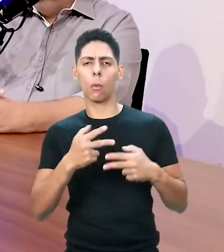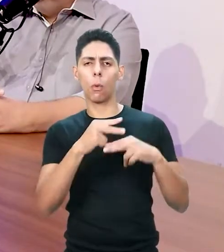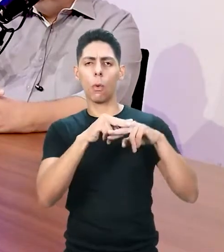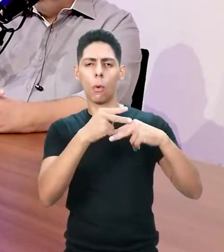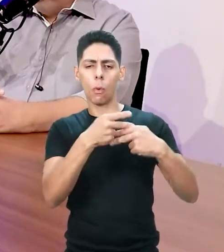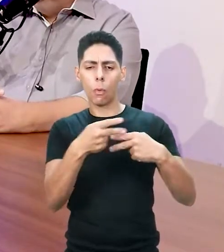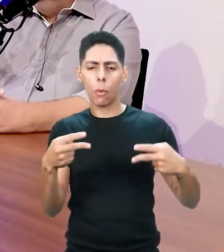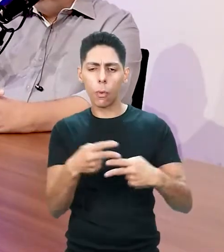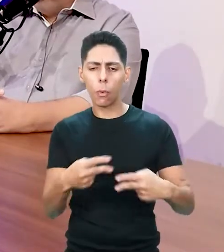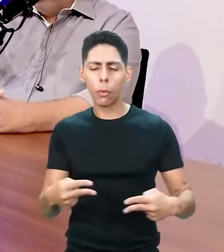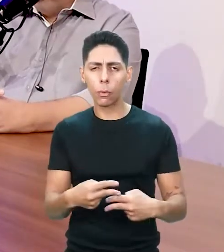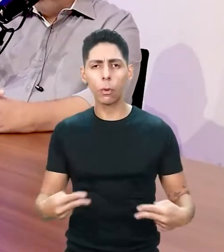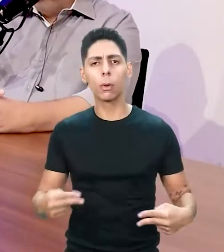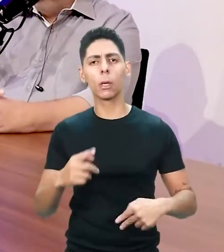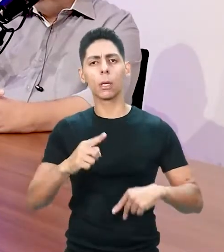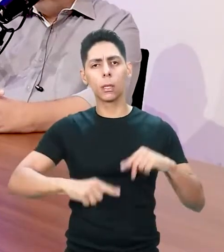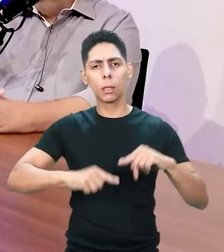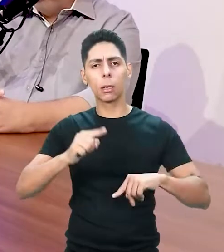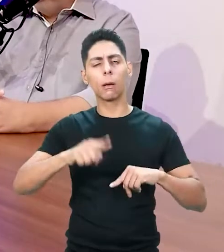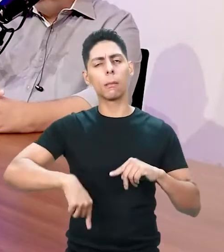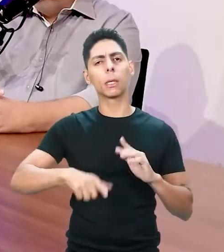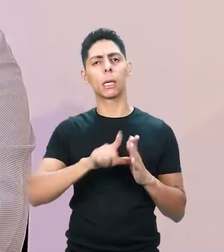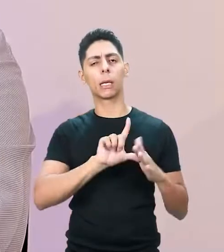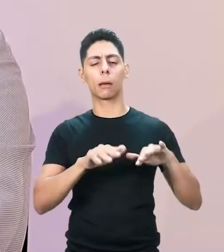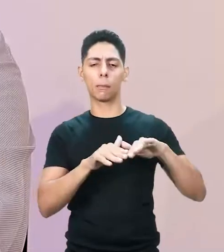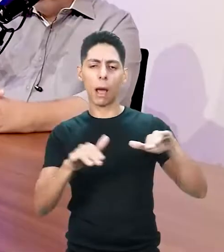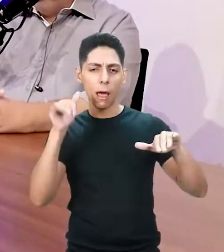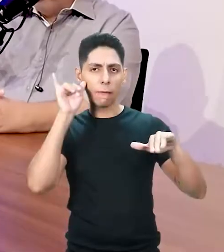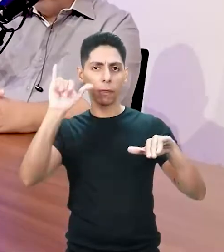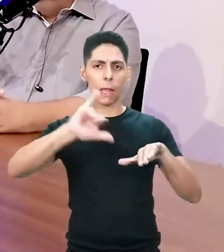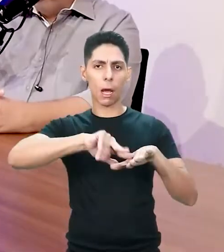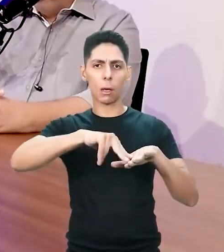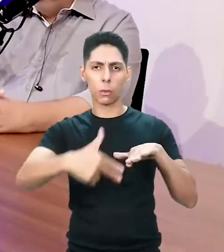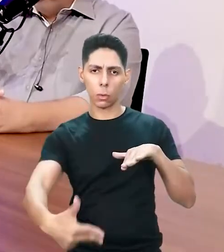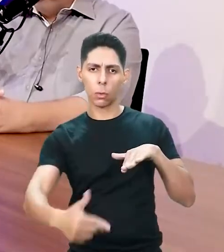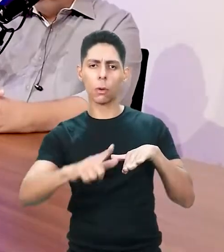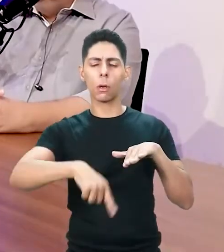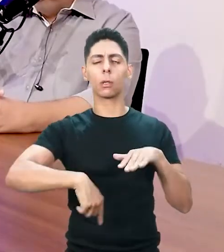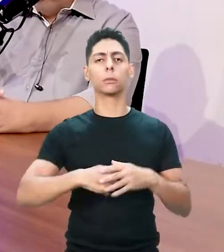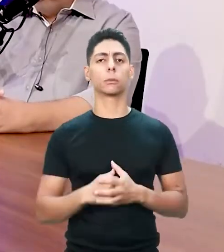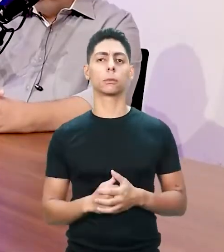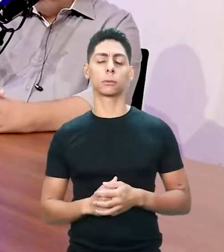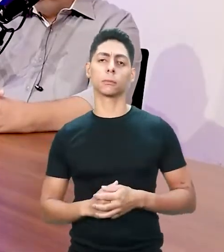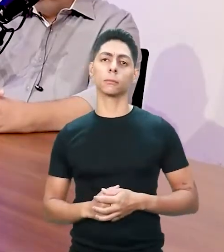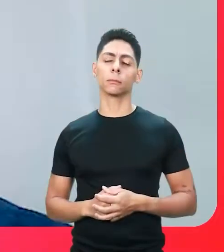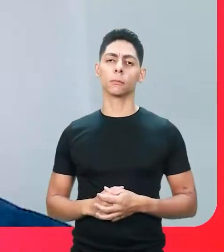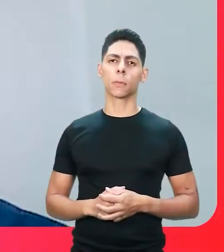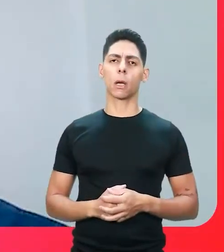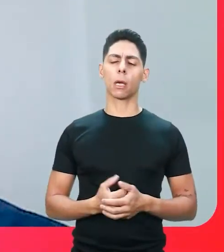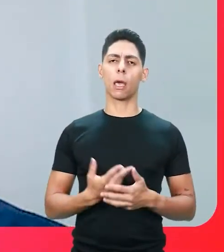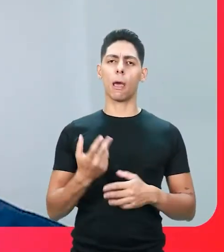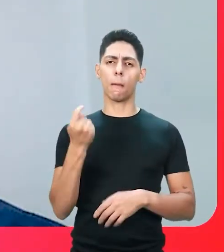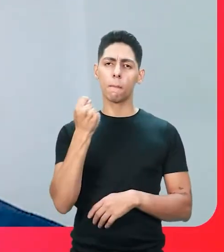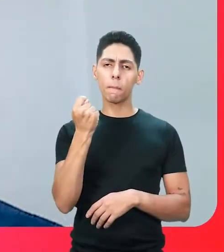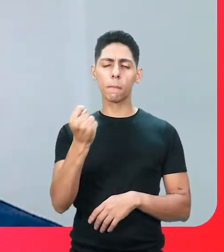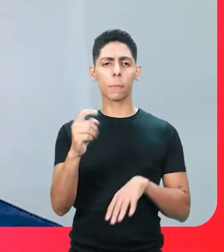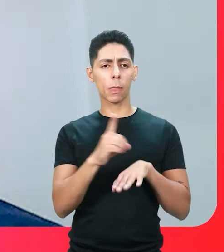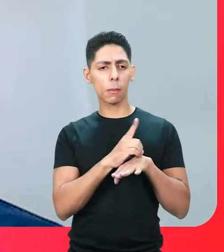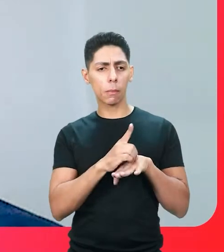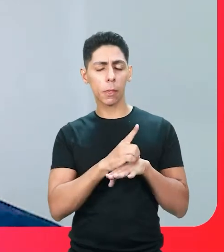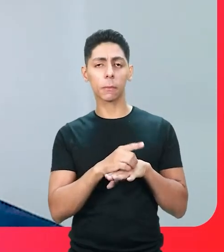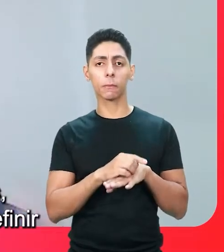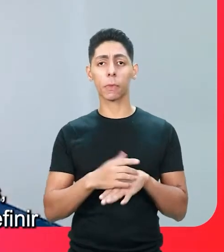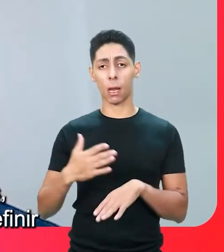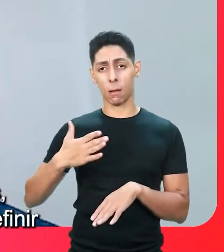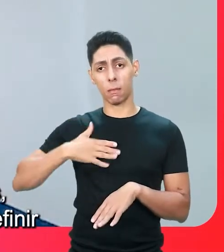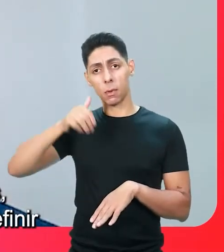que são aqueles materiais que põem de antiderrapante, também pretas. E aí, você não... A Luciana, que